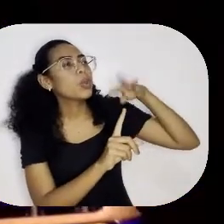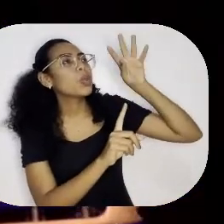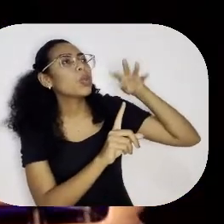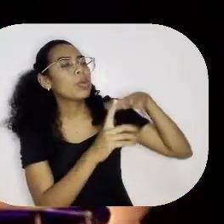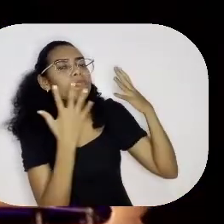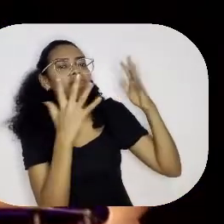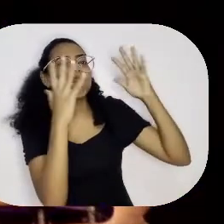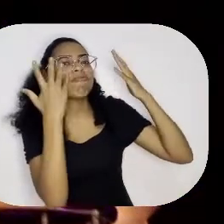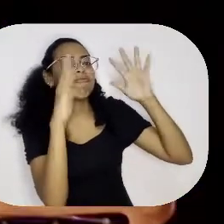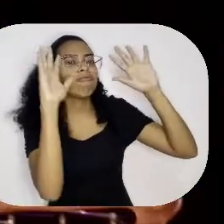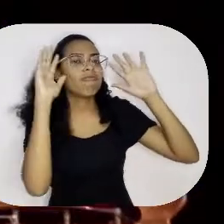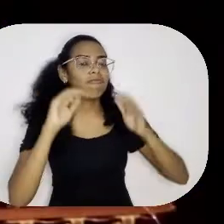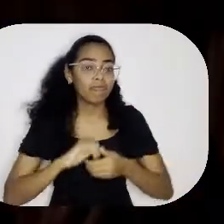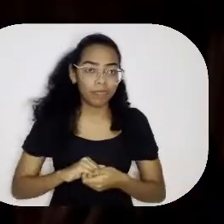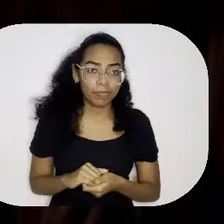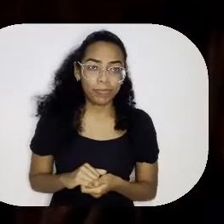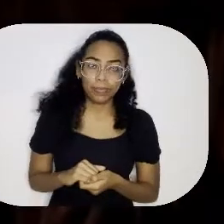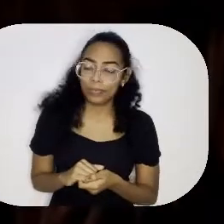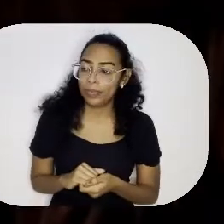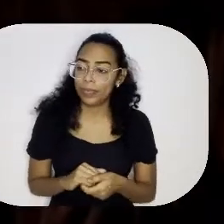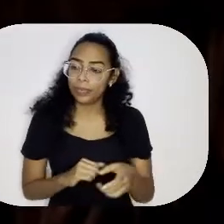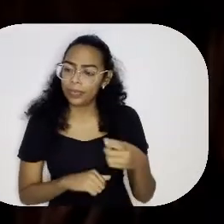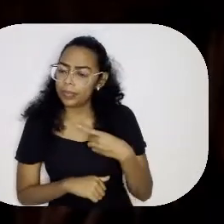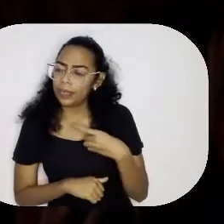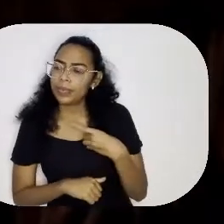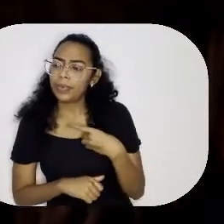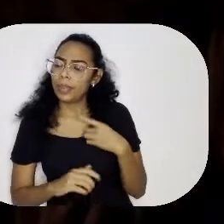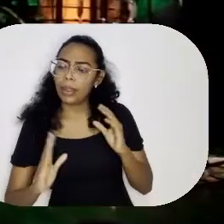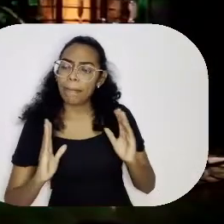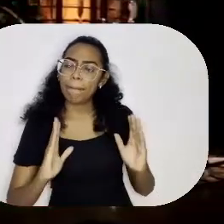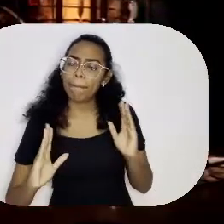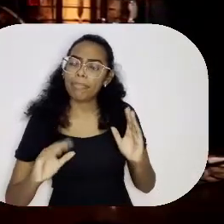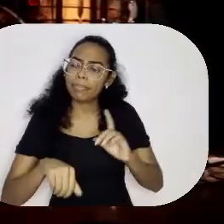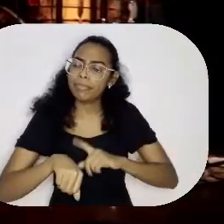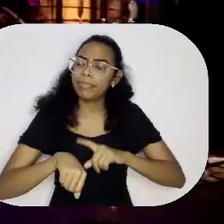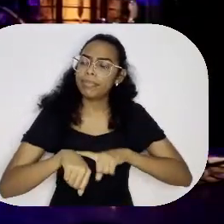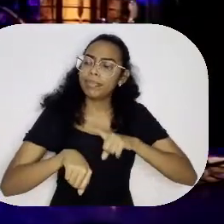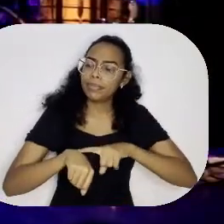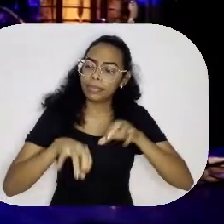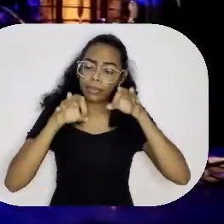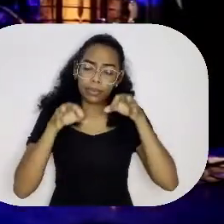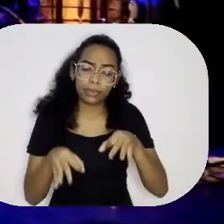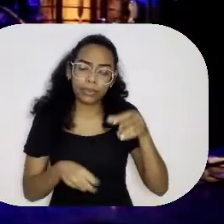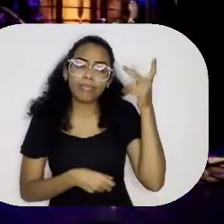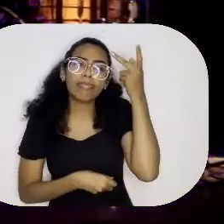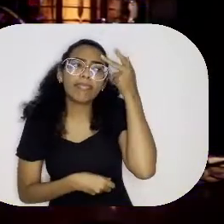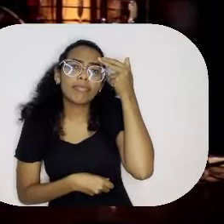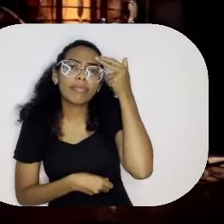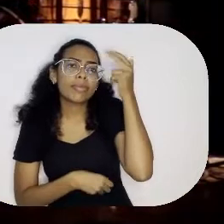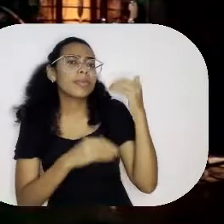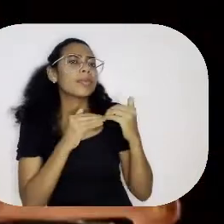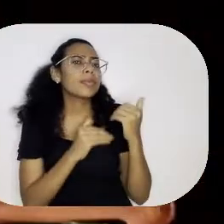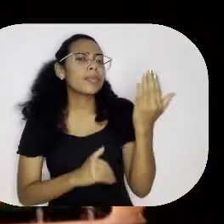hora em que ele sai. Além do tempo normal, eu quero estar por aqui.